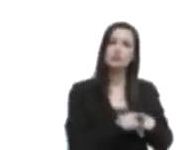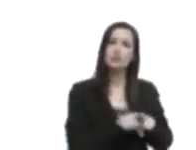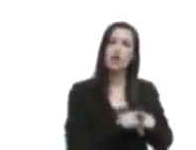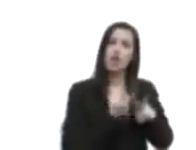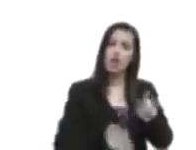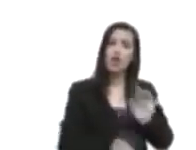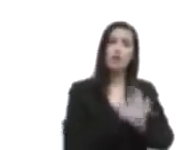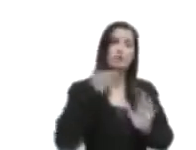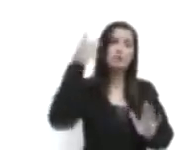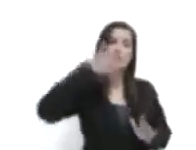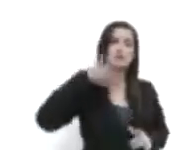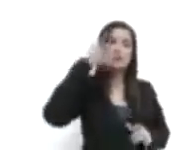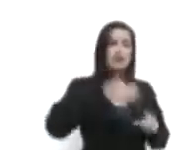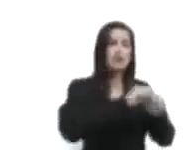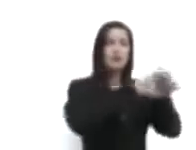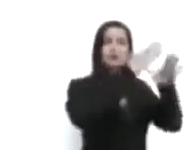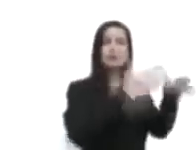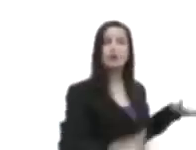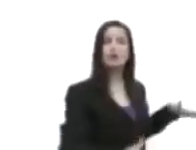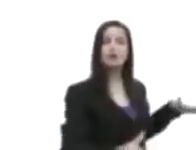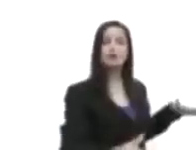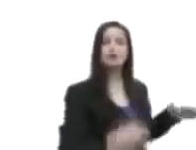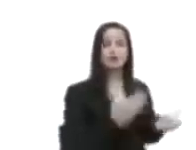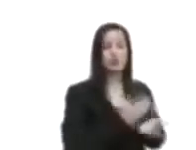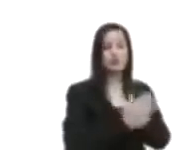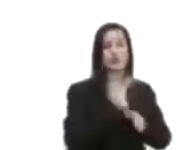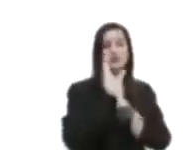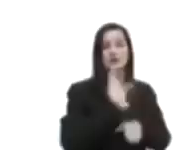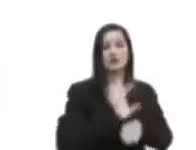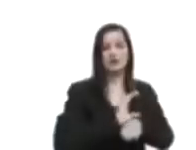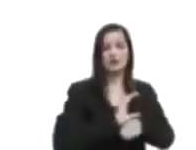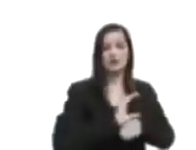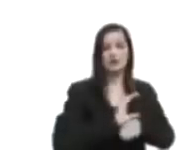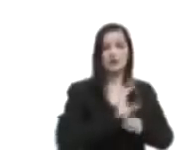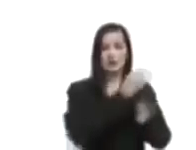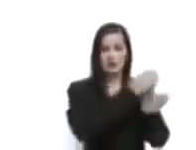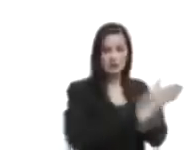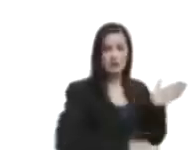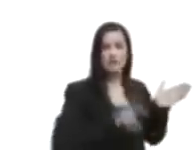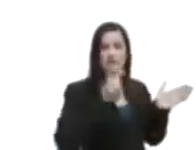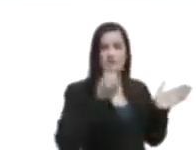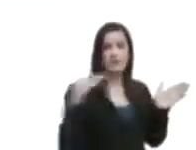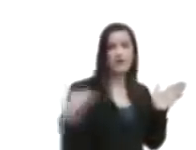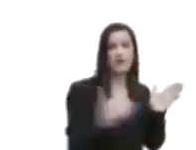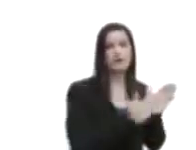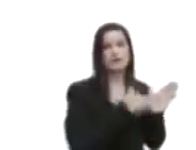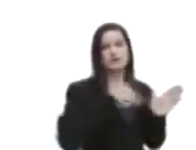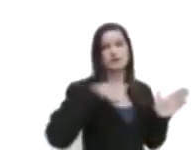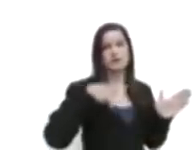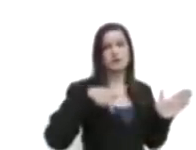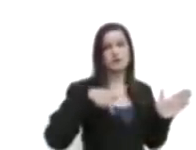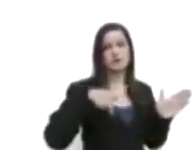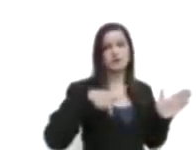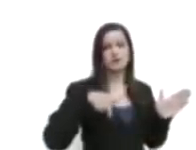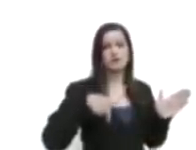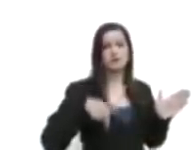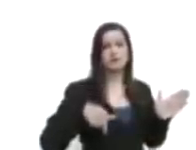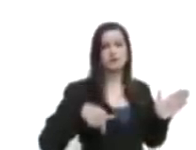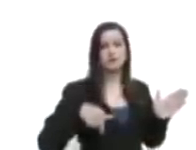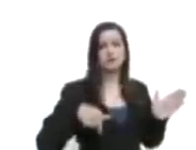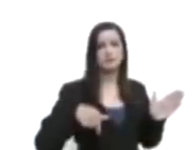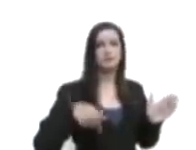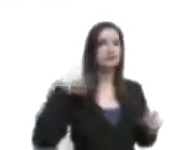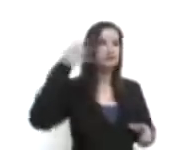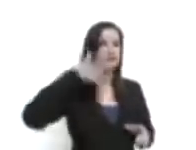Monte, que vai do capítulo 5 ao 7 de Mateus. O Sermão do Monte,